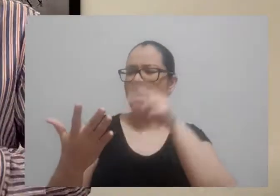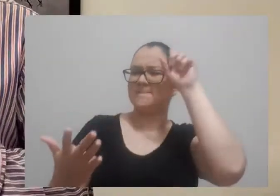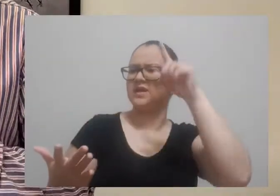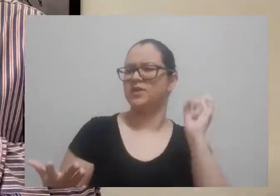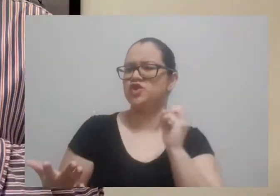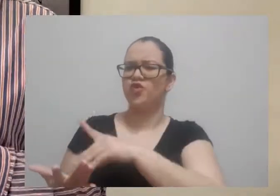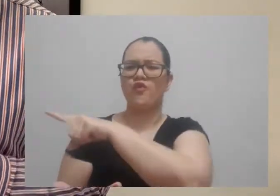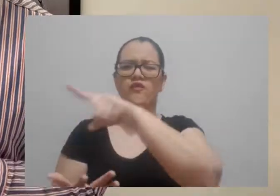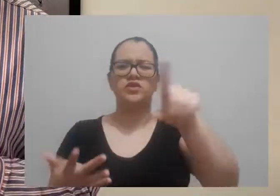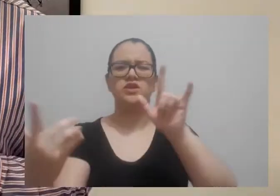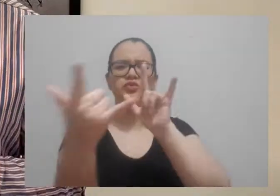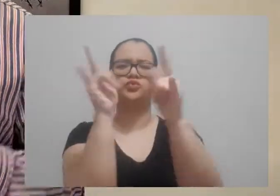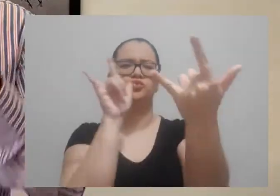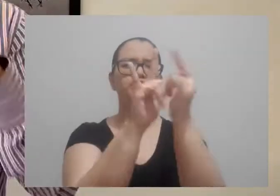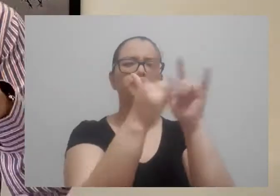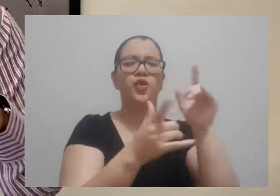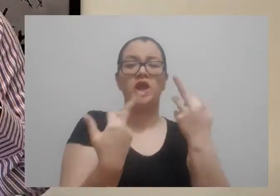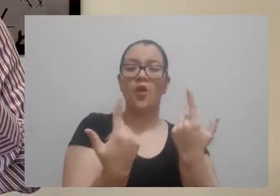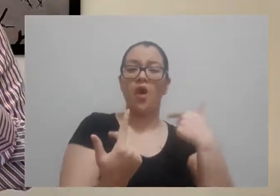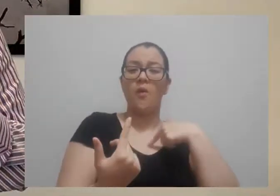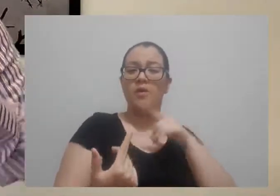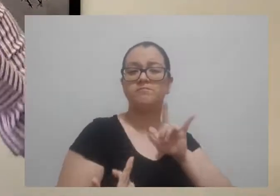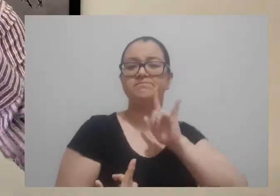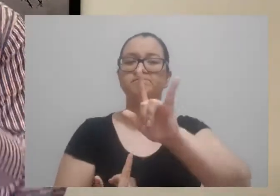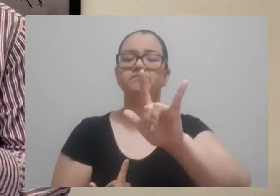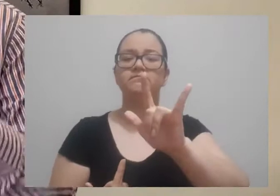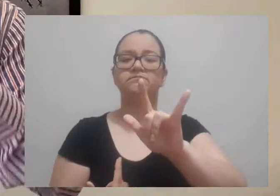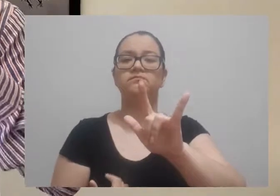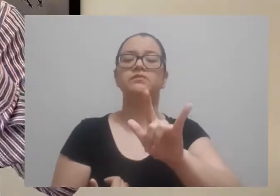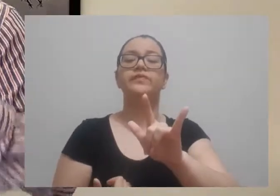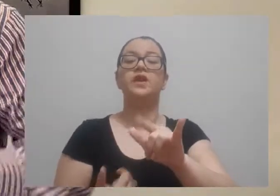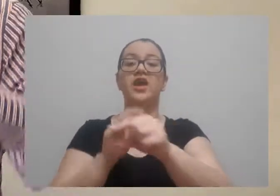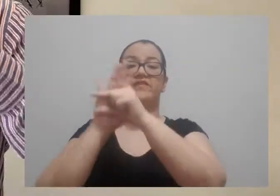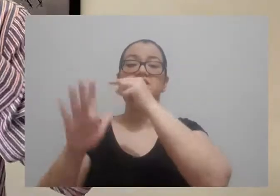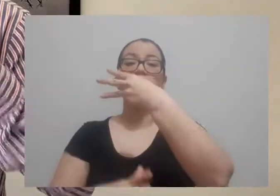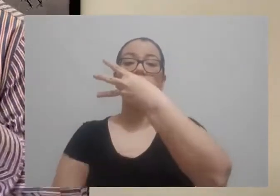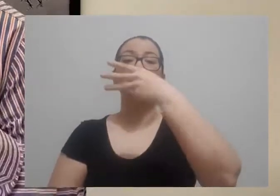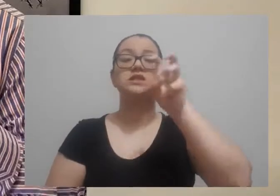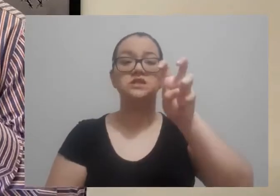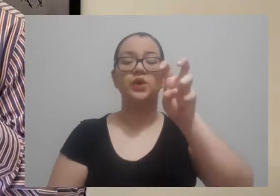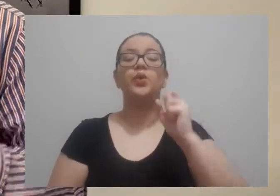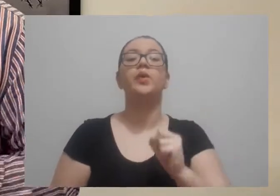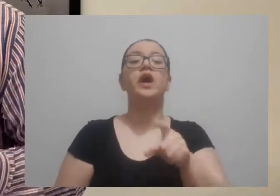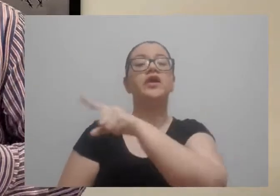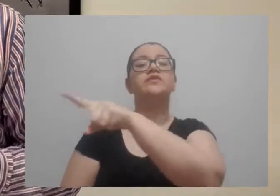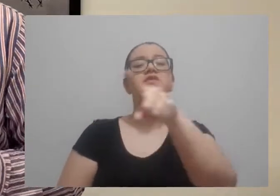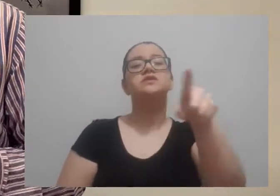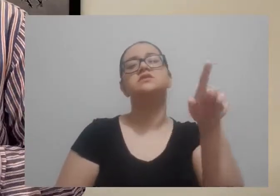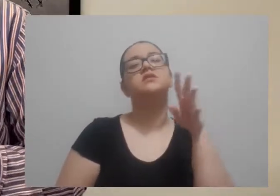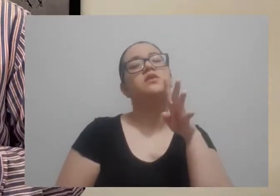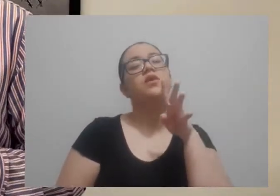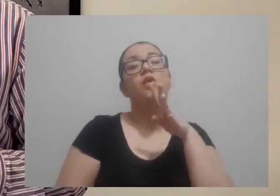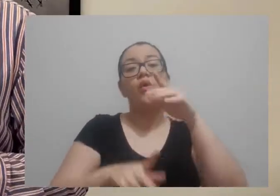que também vos ameis uns aos outros. Aí o versículo 35. Nisso conhecerão todos que sois